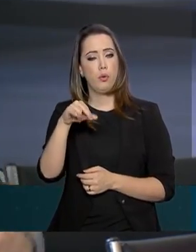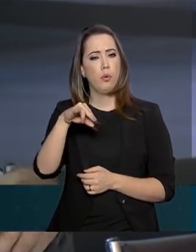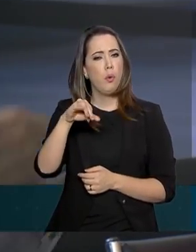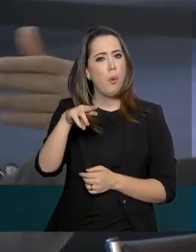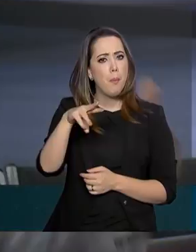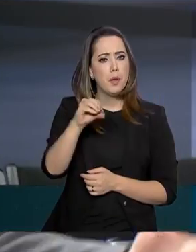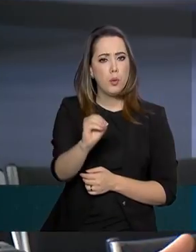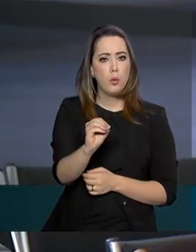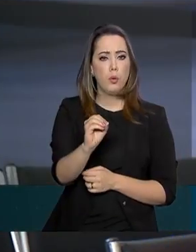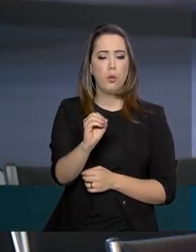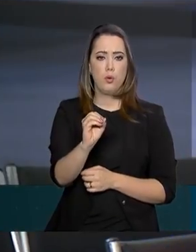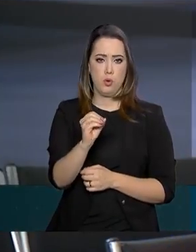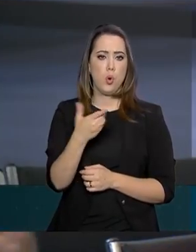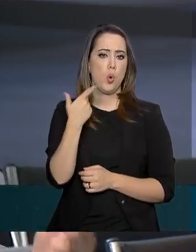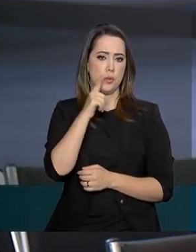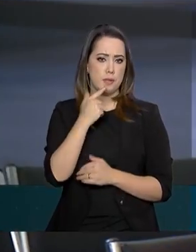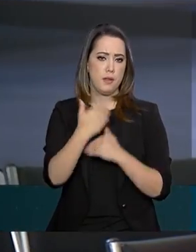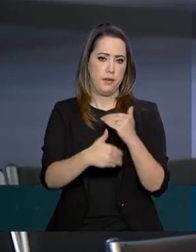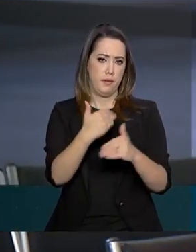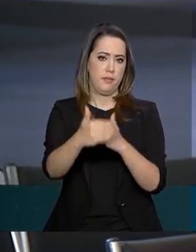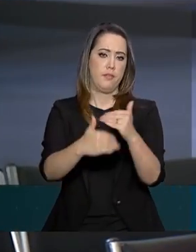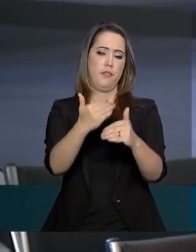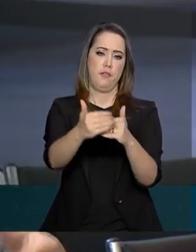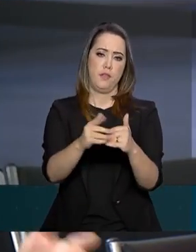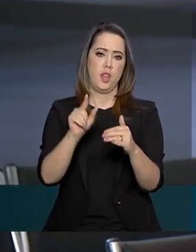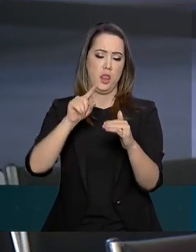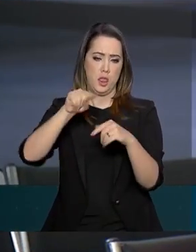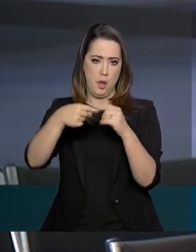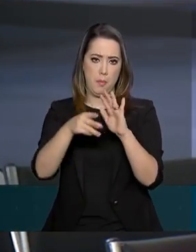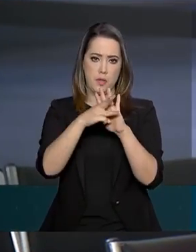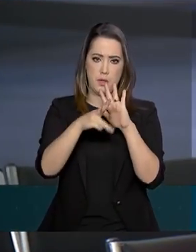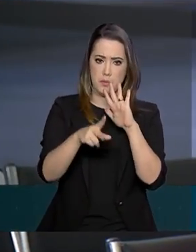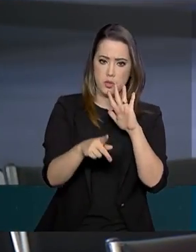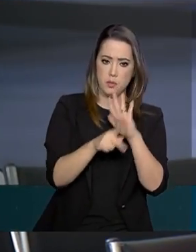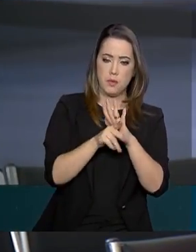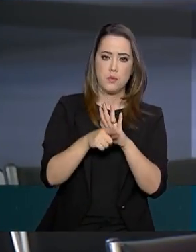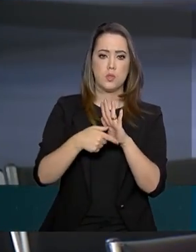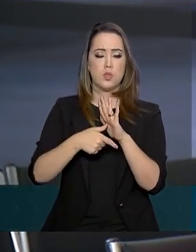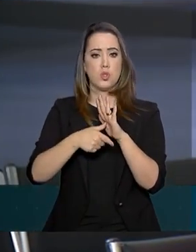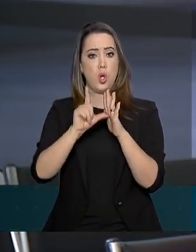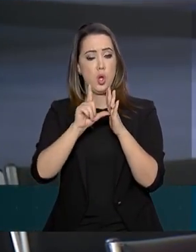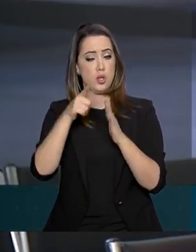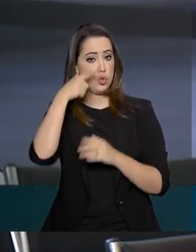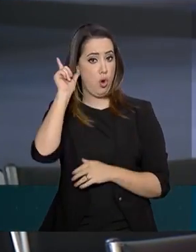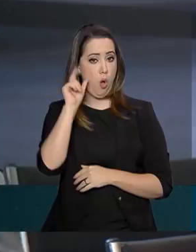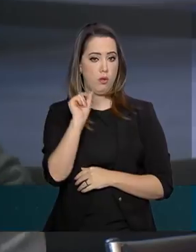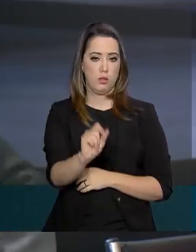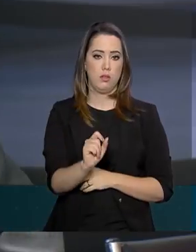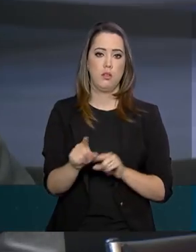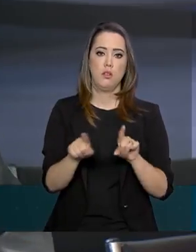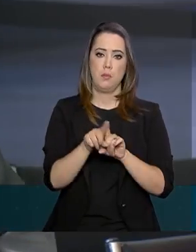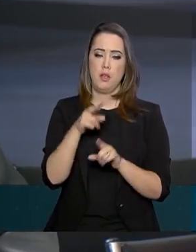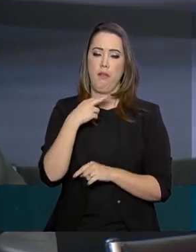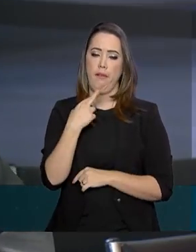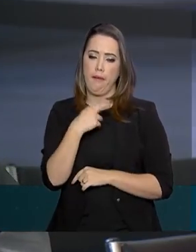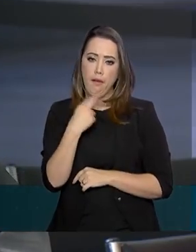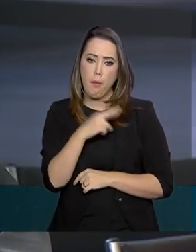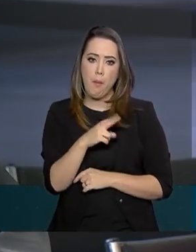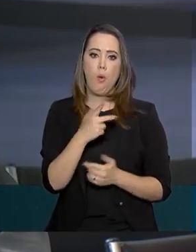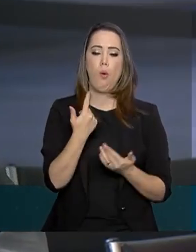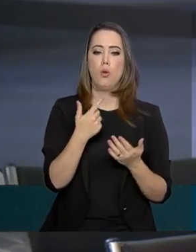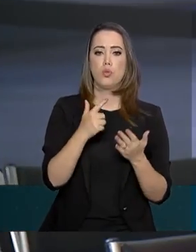e depois ele se queixou ainda da atuação da imprensa nem e do jornal valor também é